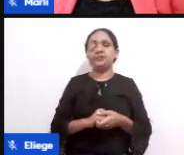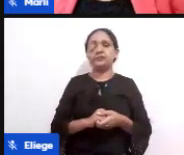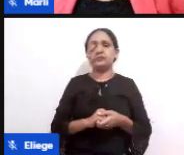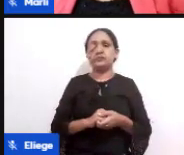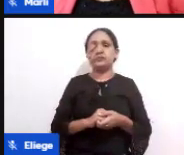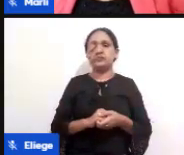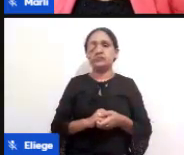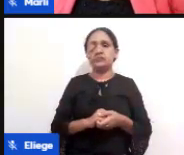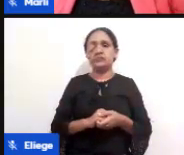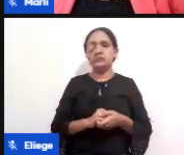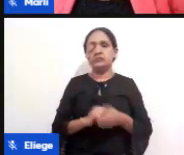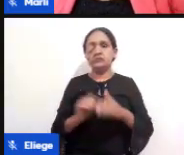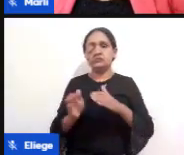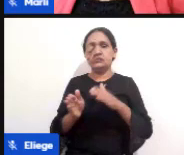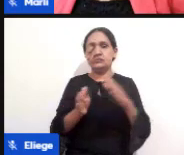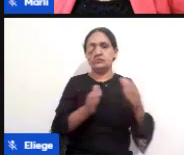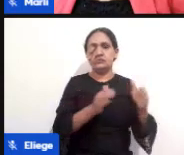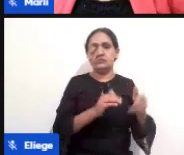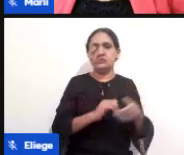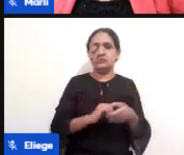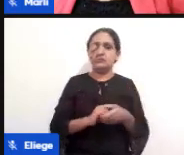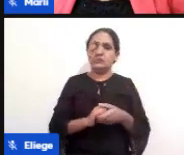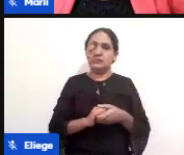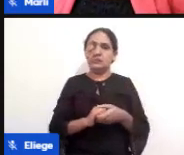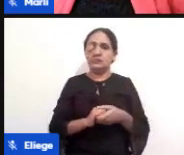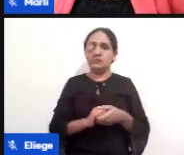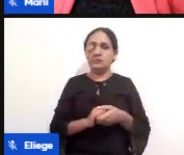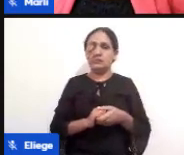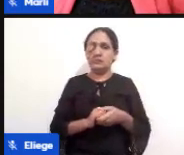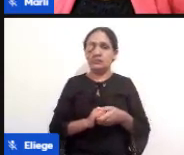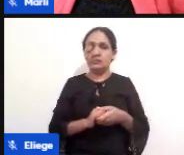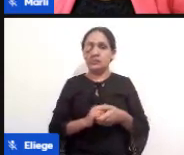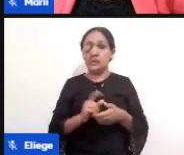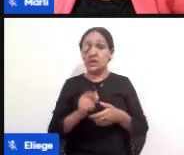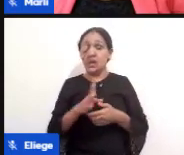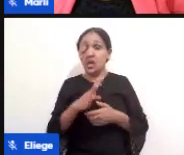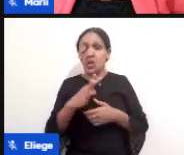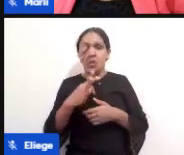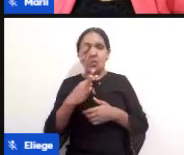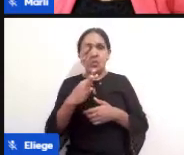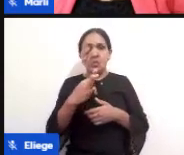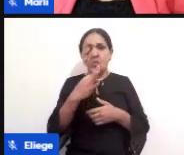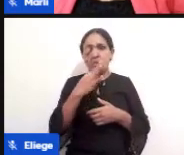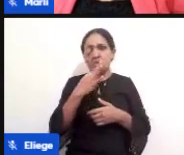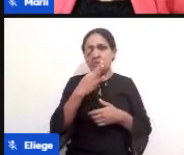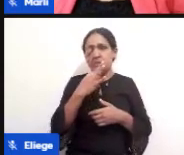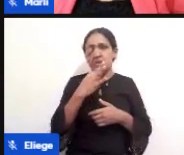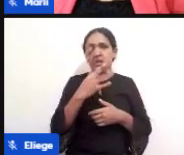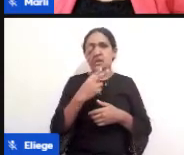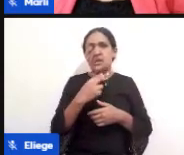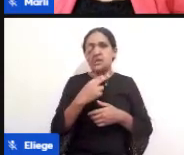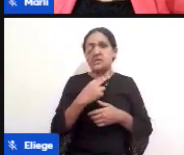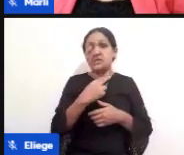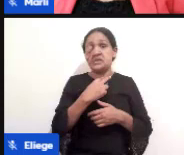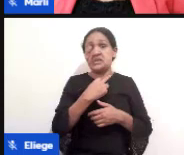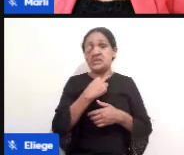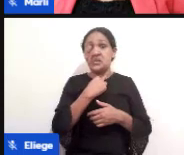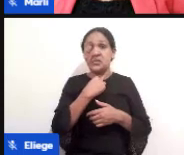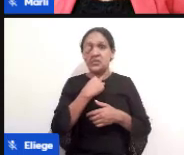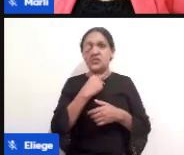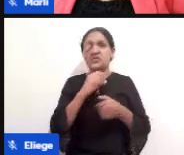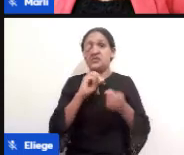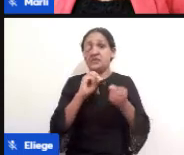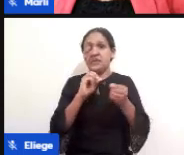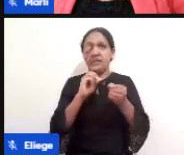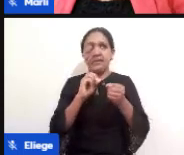Podemos passar? E o conhecimento não pode ser tratado de maneira compartimentada e fragmentada. E